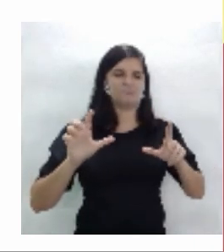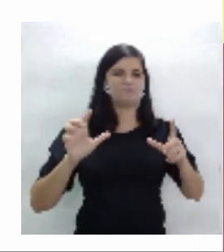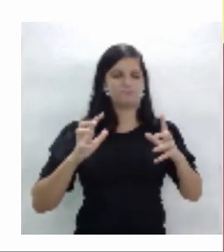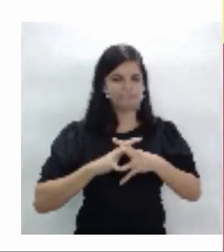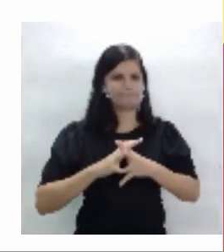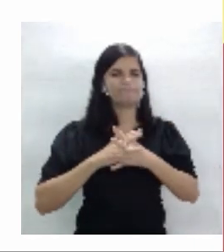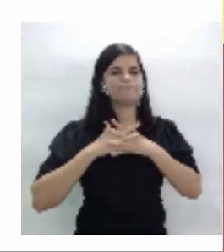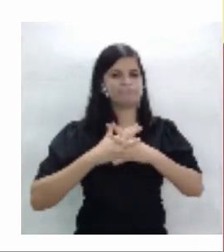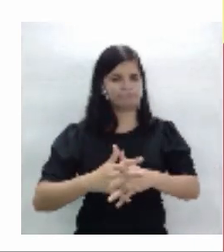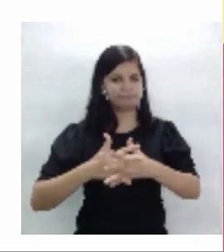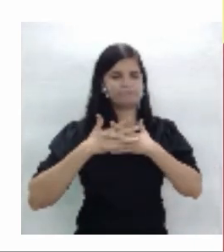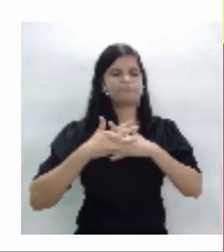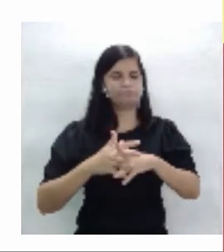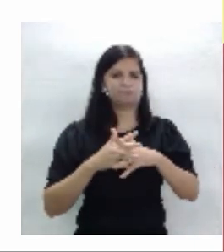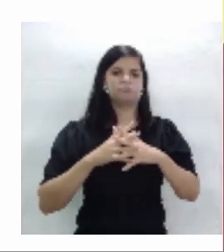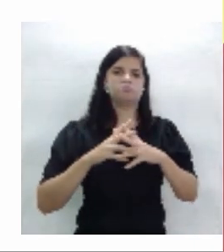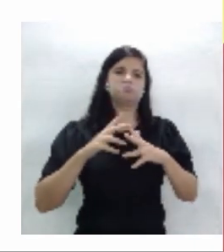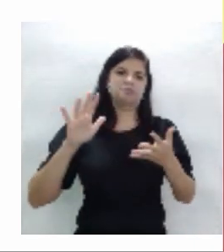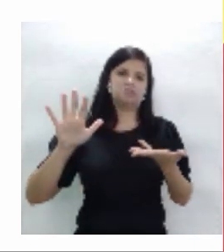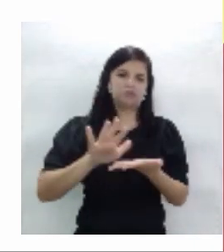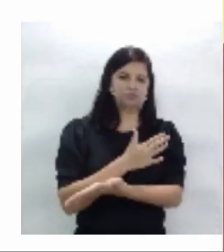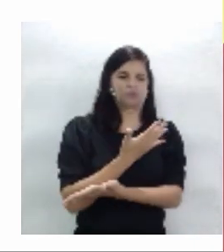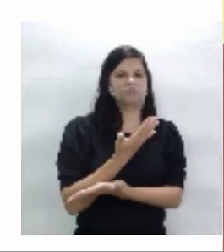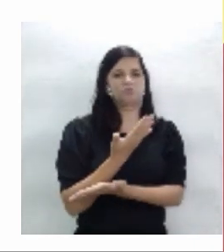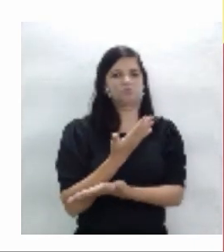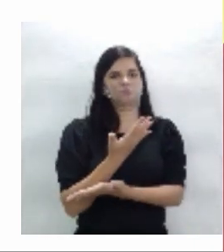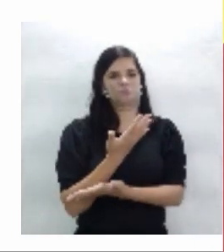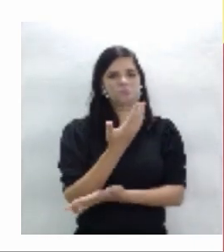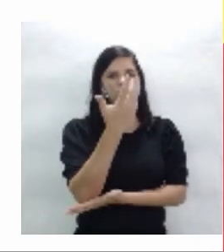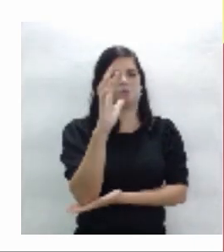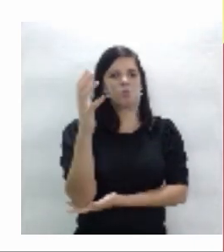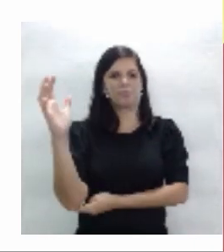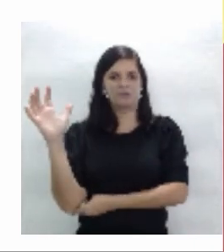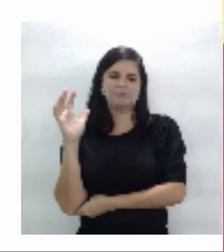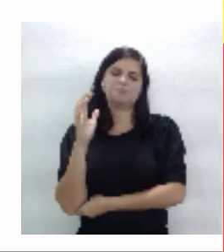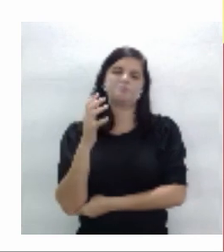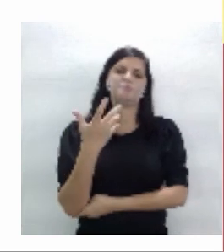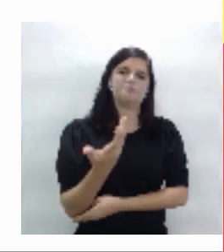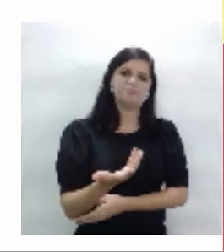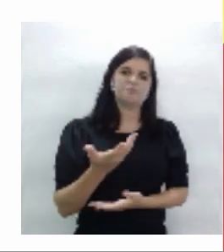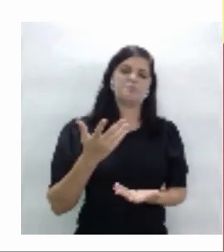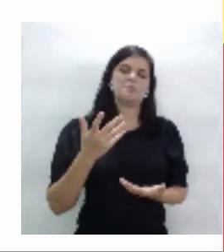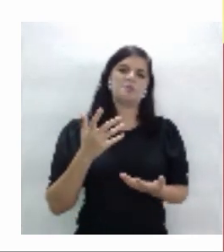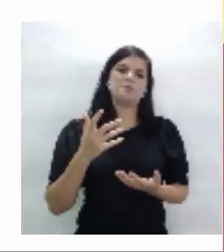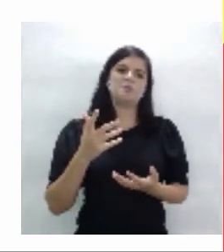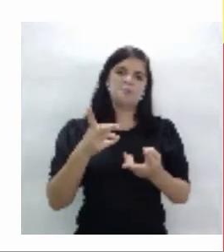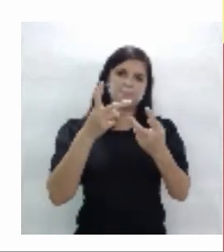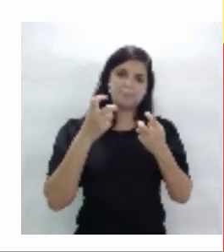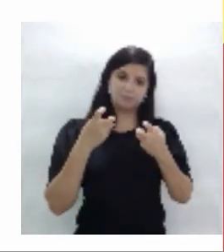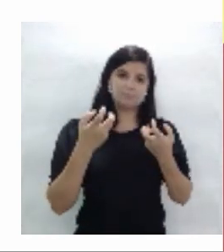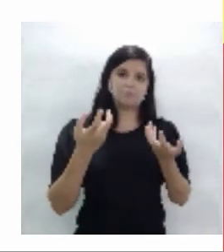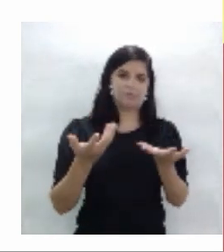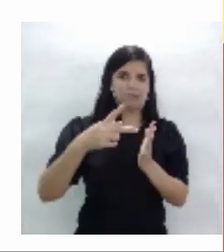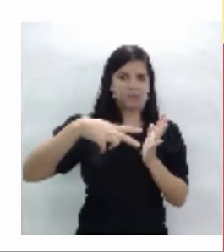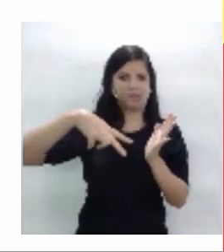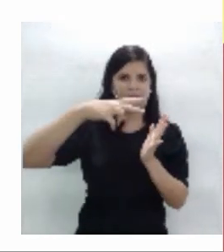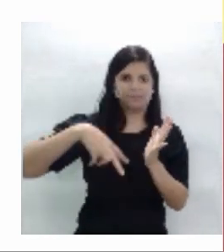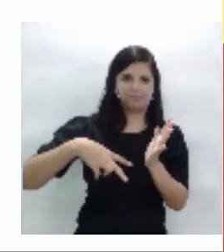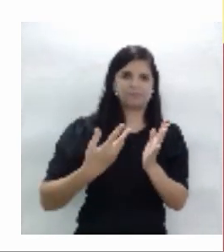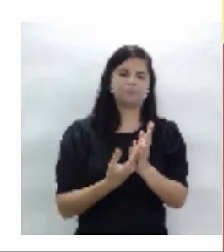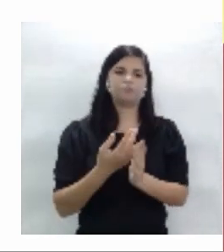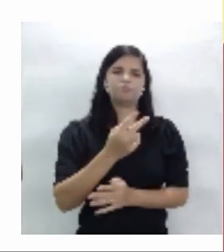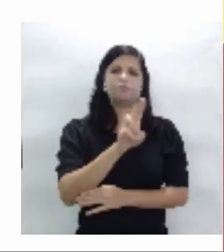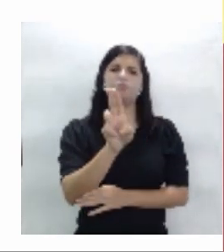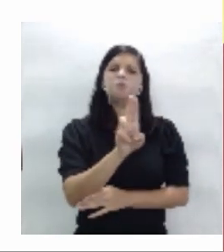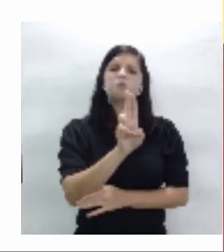impactos ambientais estão ligados aí à destruição, tá, do meio ambiente, tá? Aí a gente vai ler o que está escrito. É